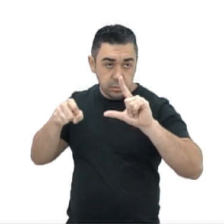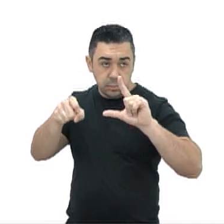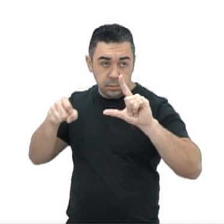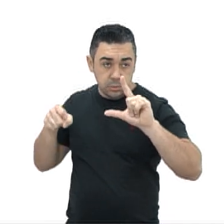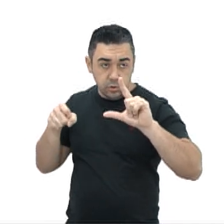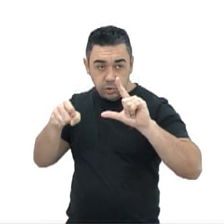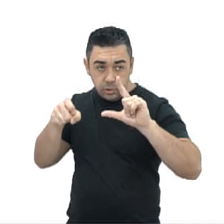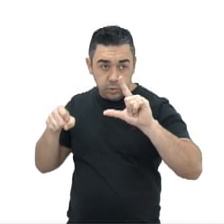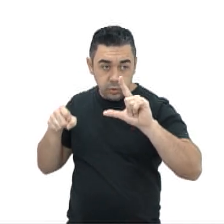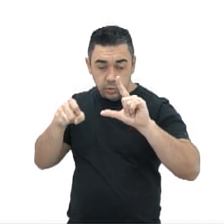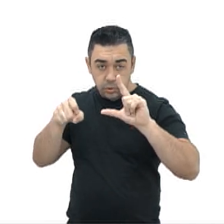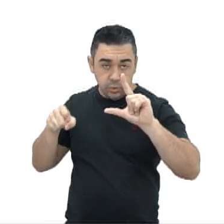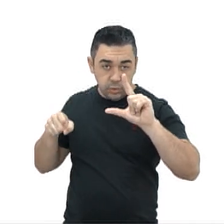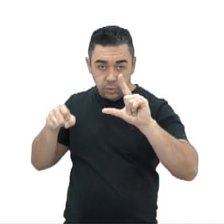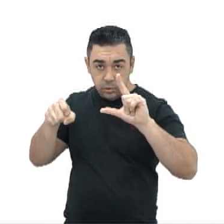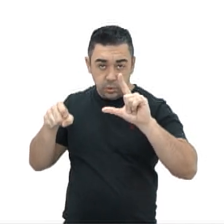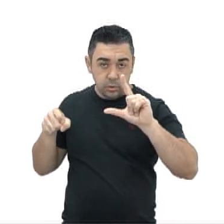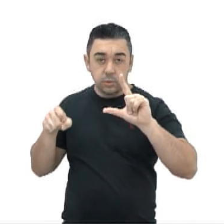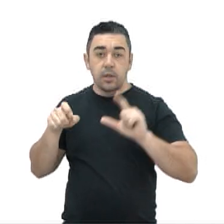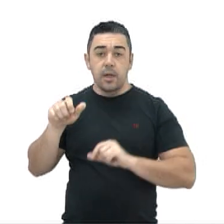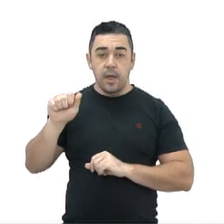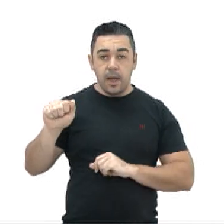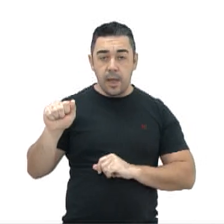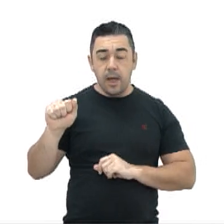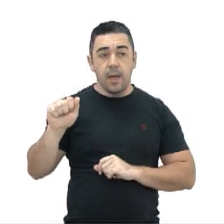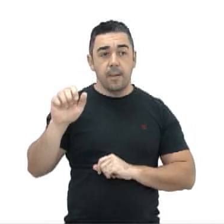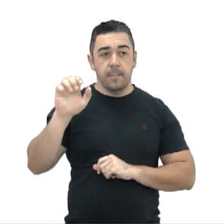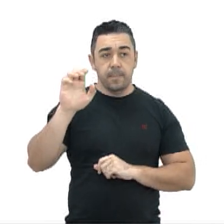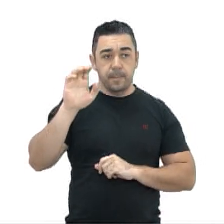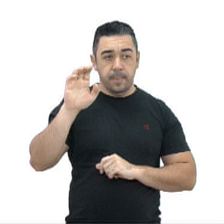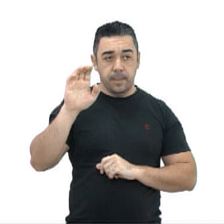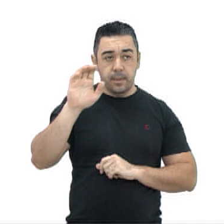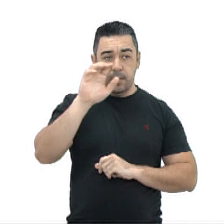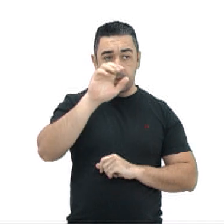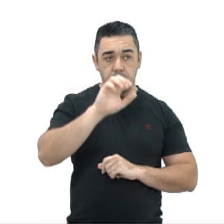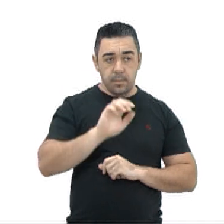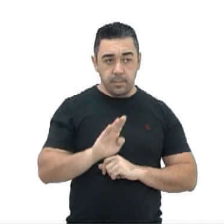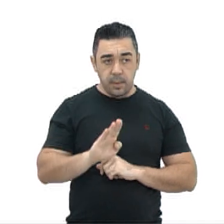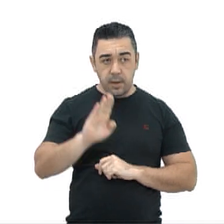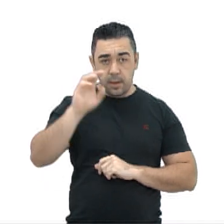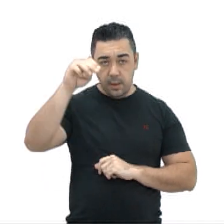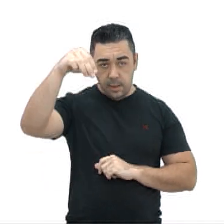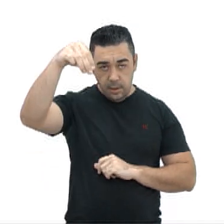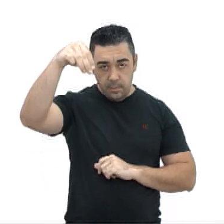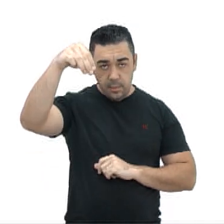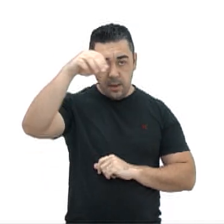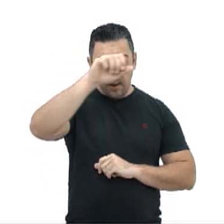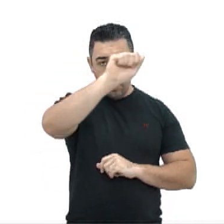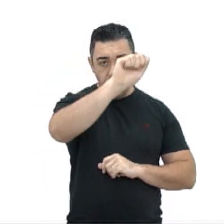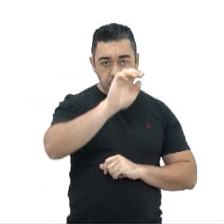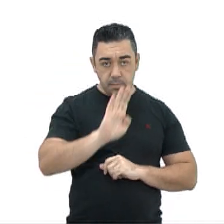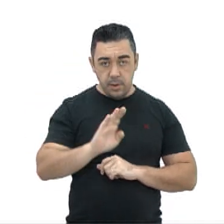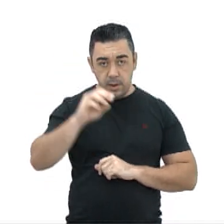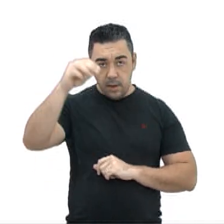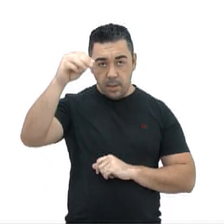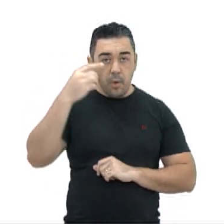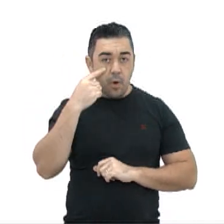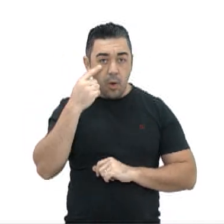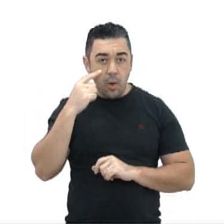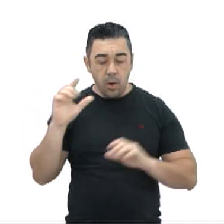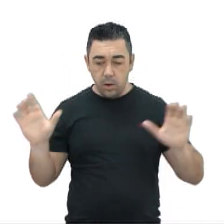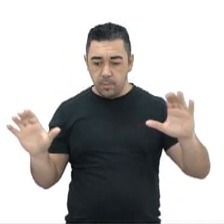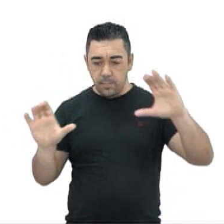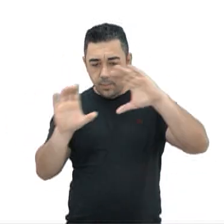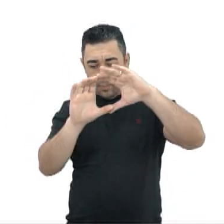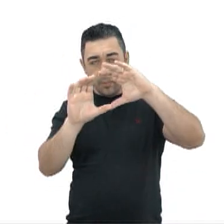triângulo, do triângulo ABM? Então, eu tenho o triângulo ABM. Veja, eu tenho dois